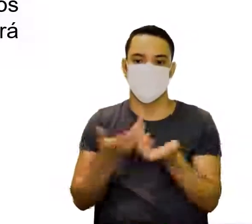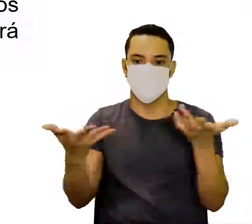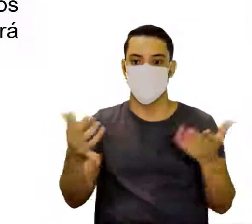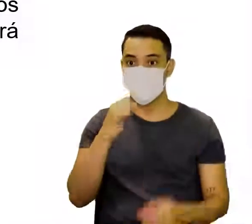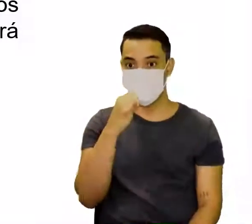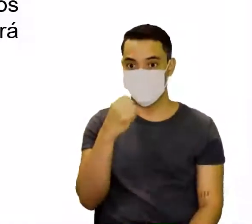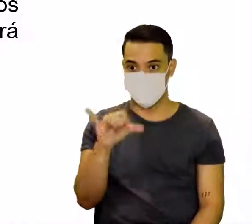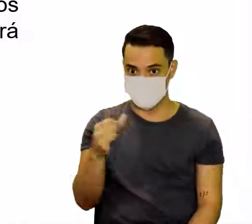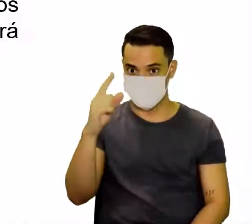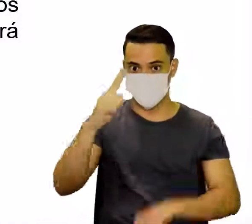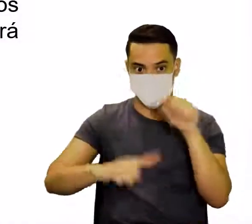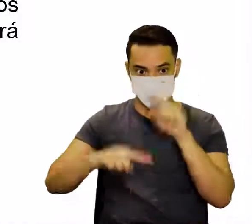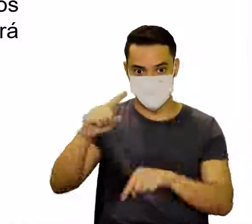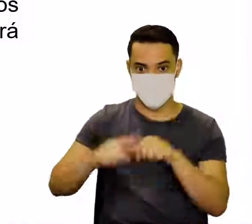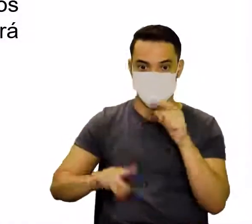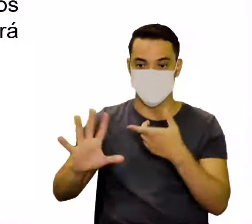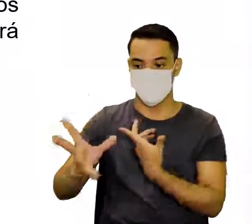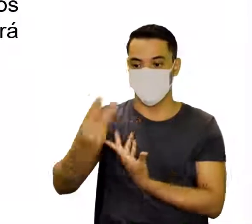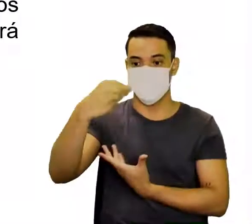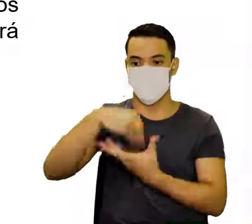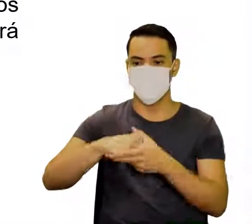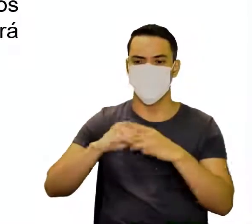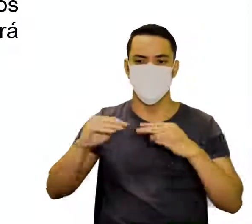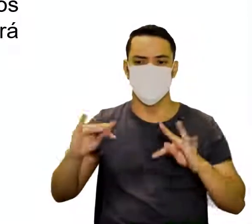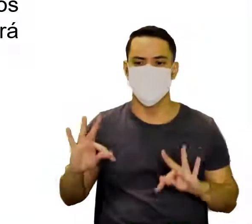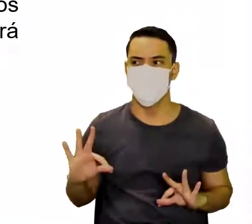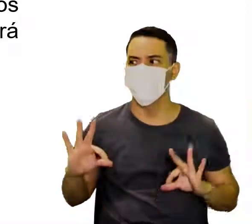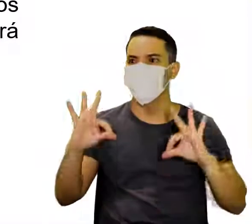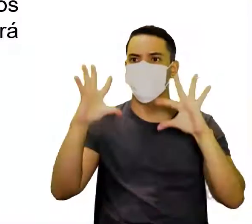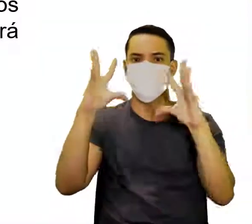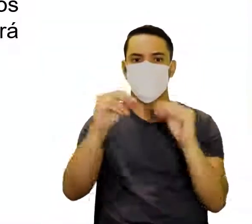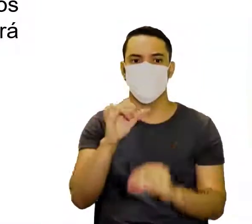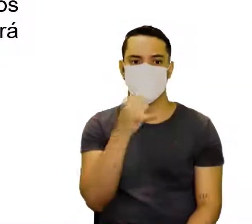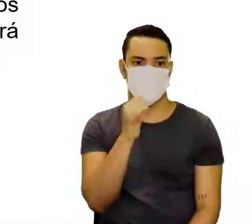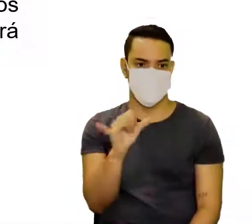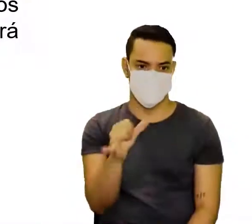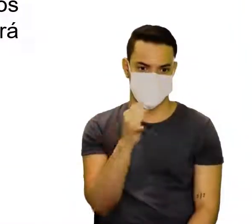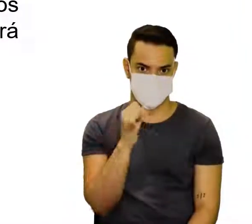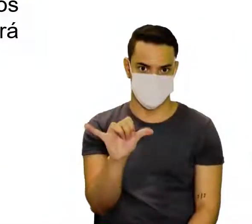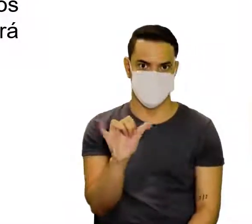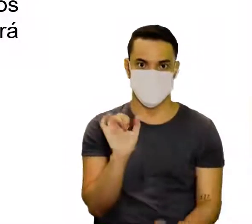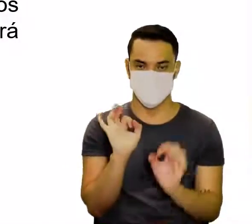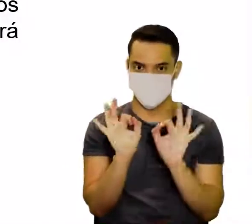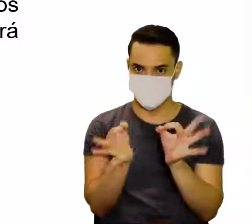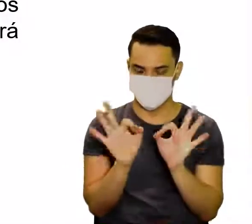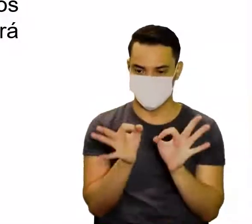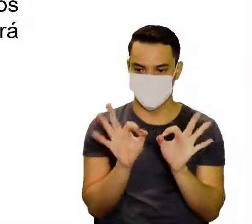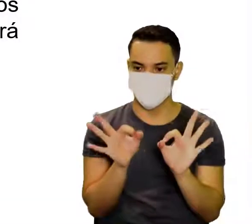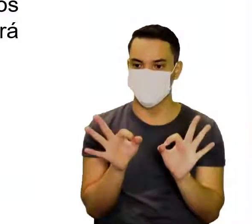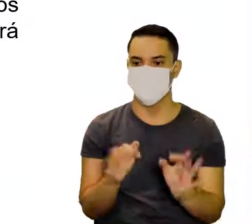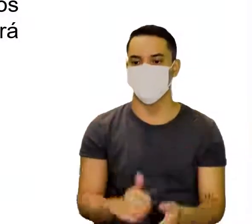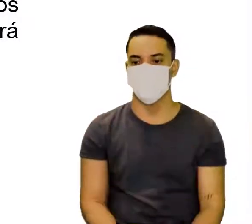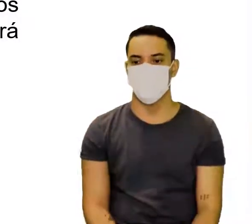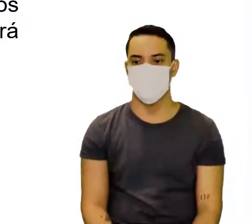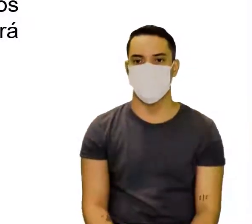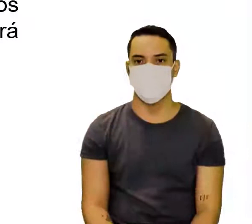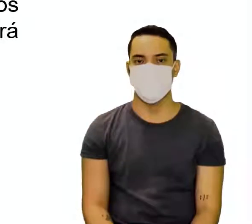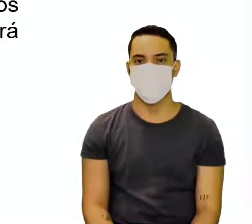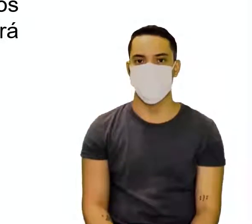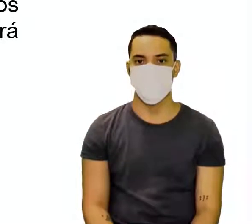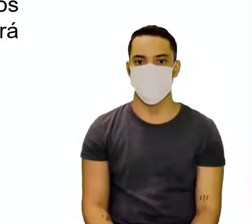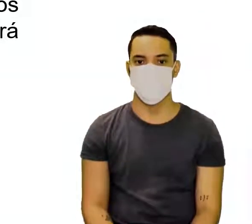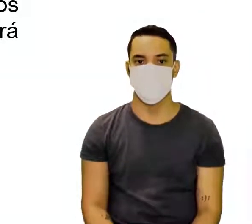cargas elétricas que o atravessam toda a energia, tá bom, pessoal? Toda a energia.